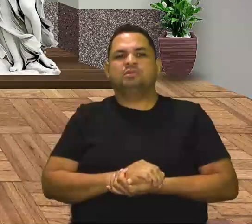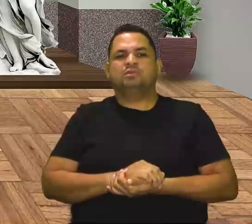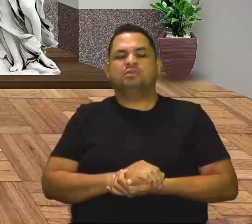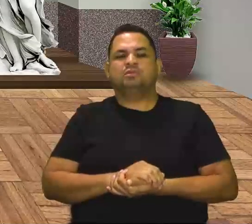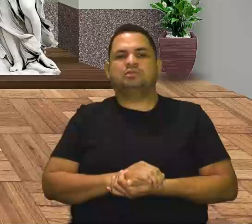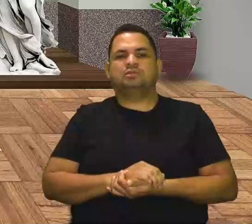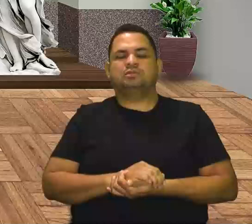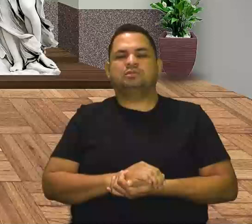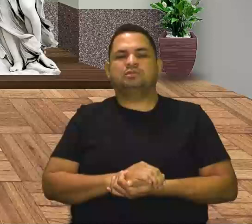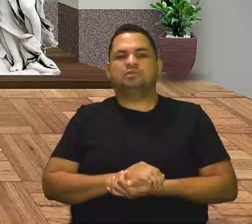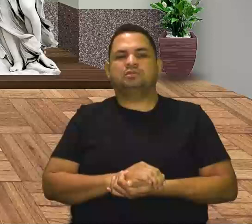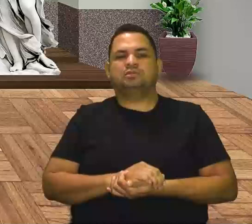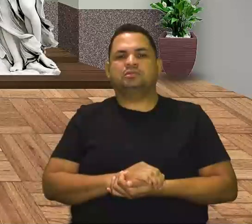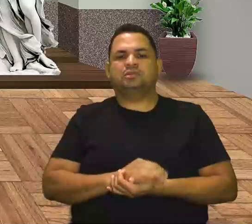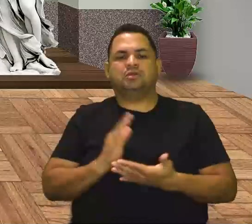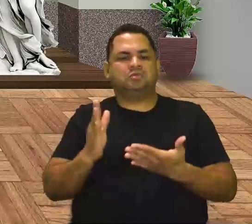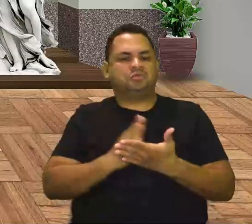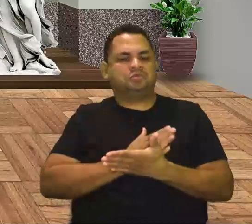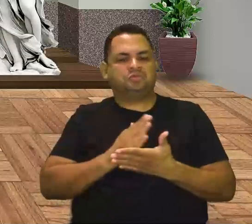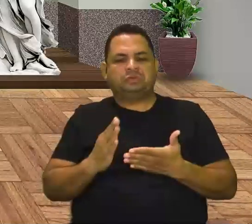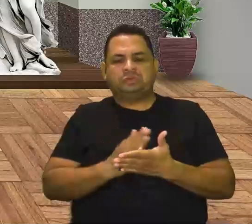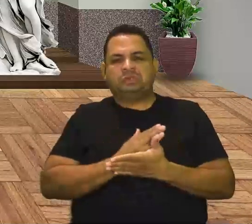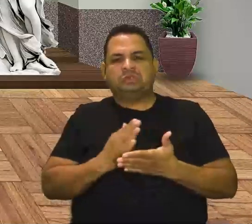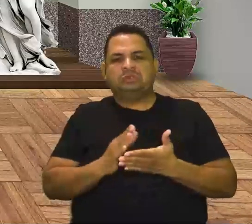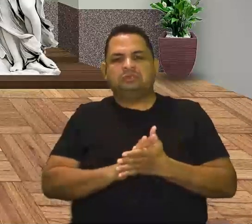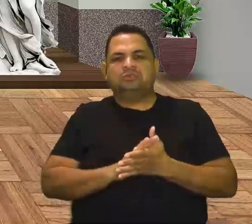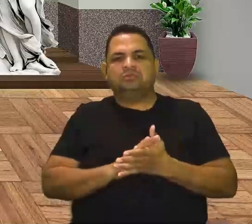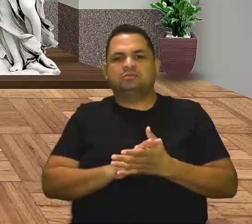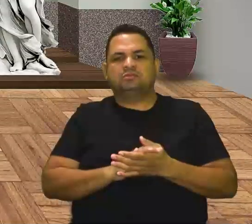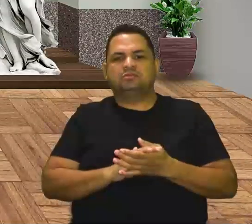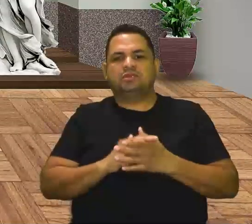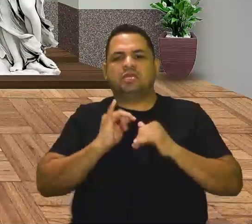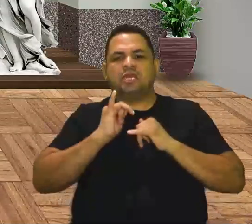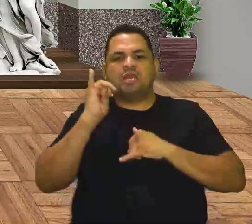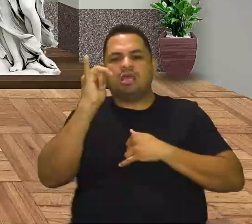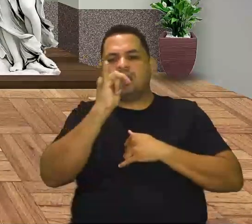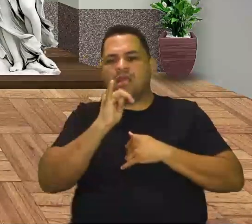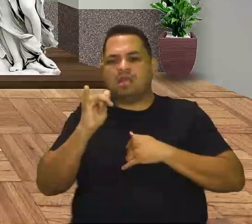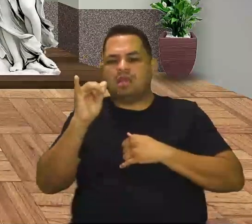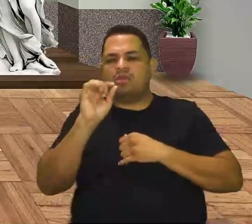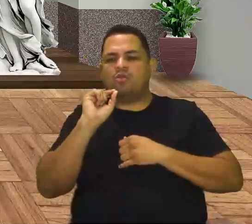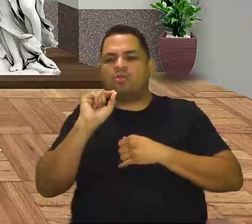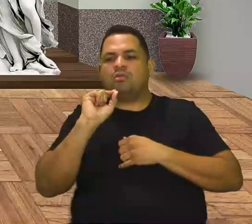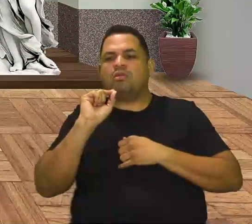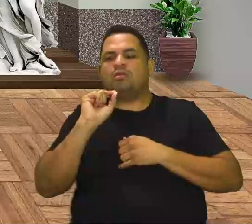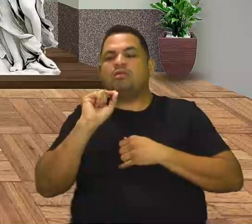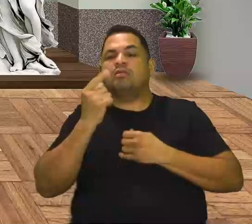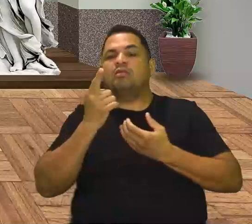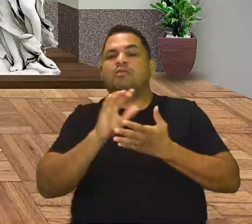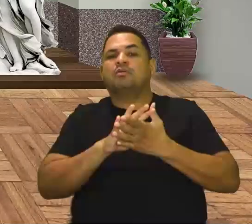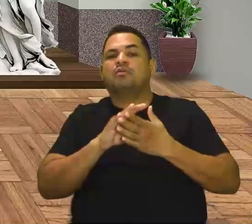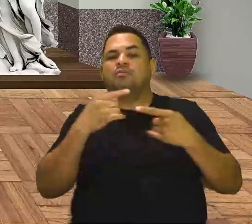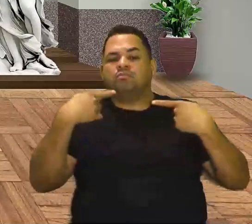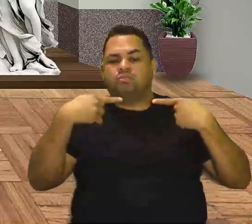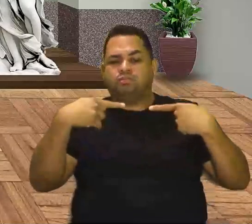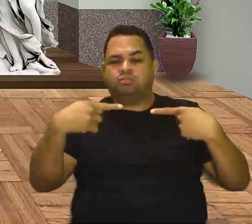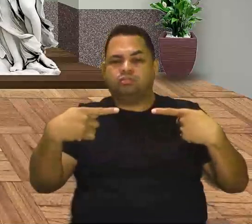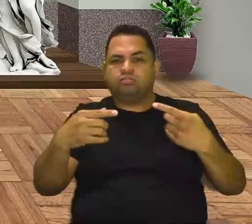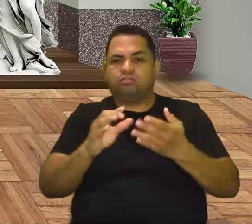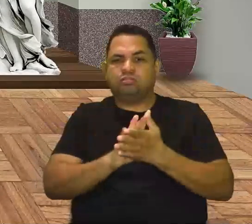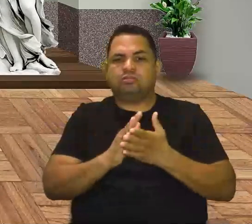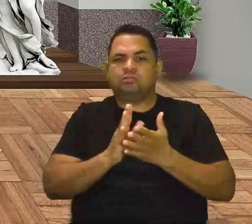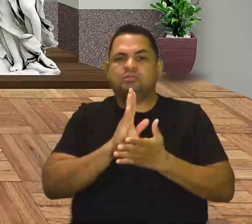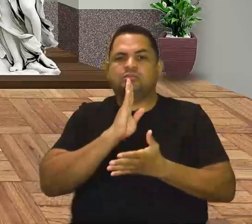que é uma obra-prima, que ele narra um pouco o que foi esse conflito. E através dos Sertões que nós